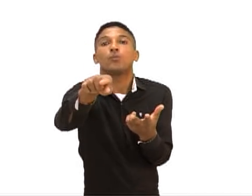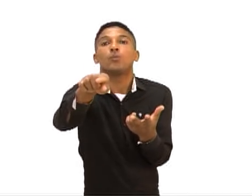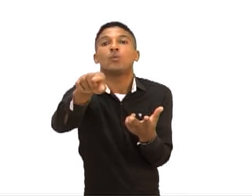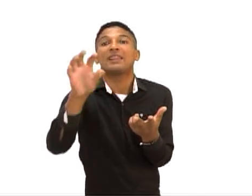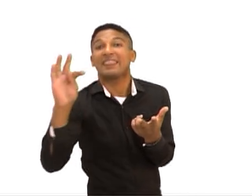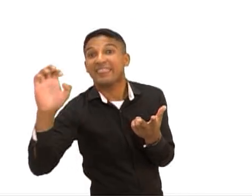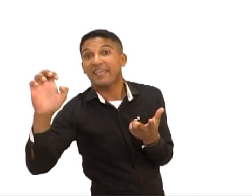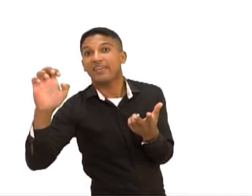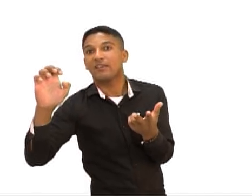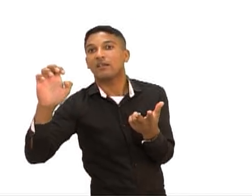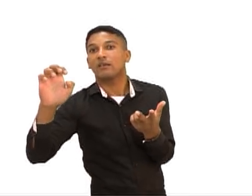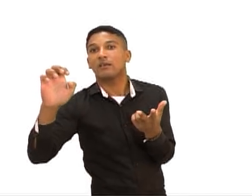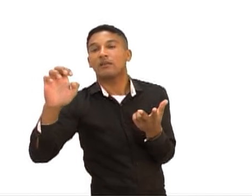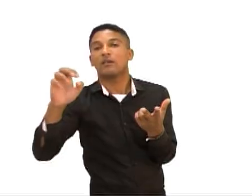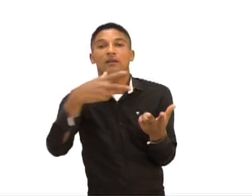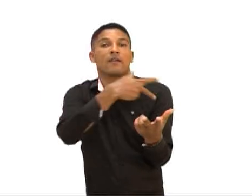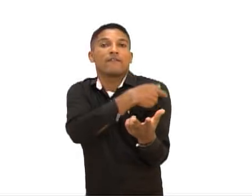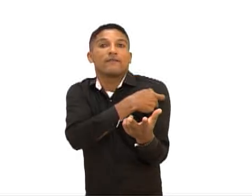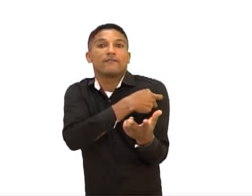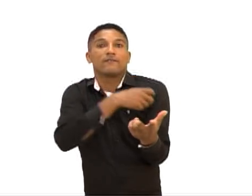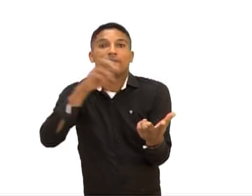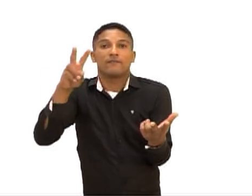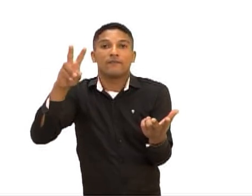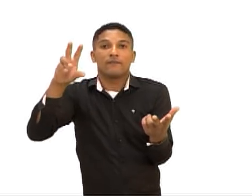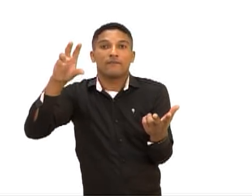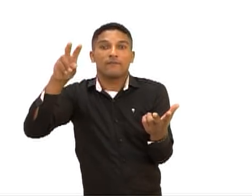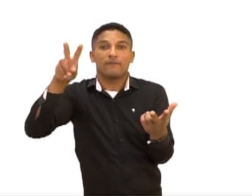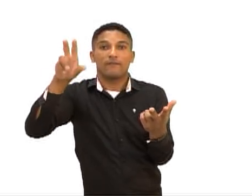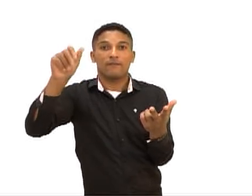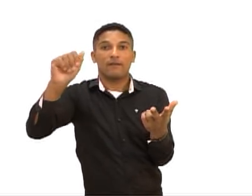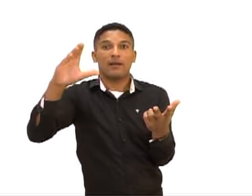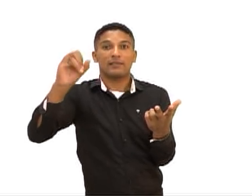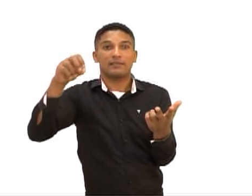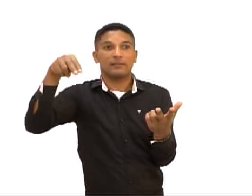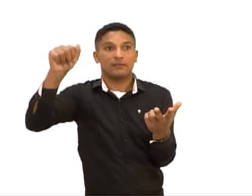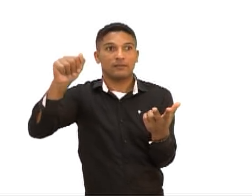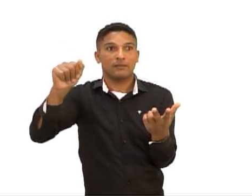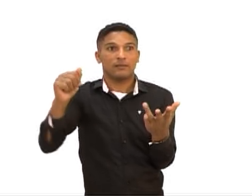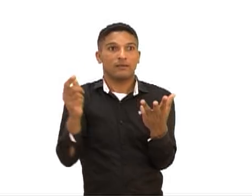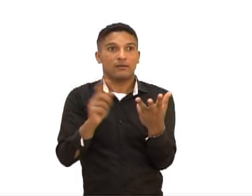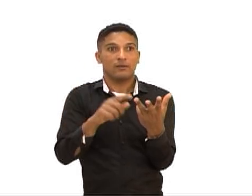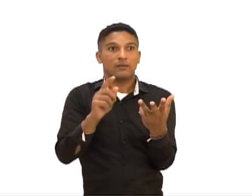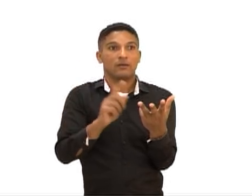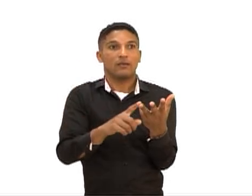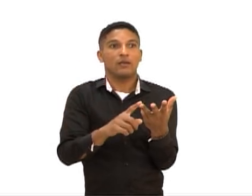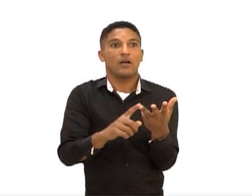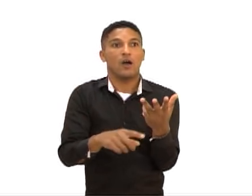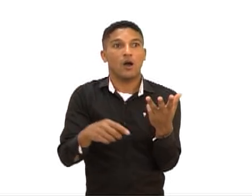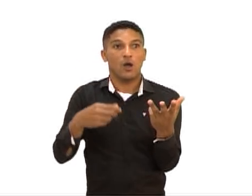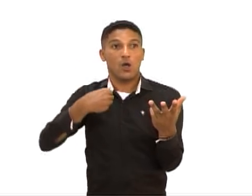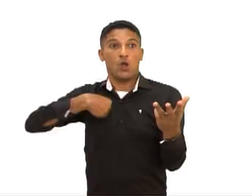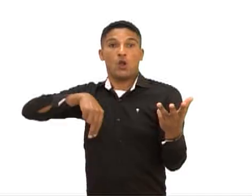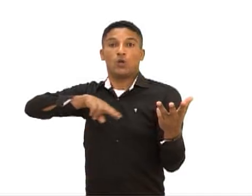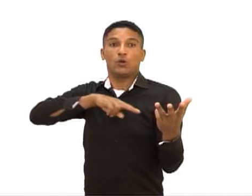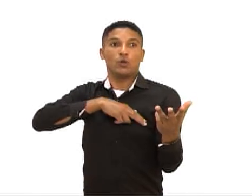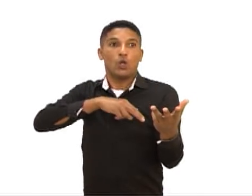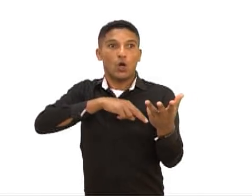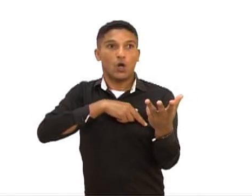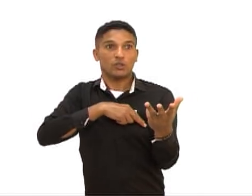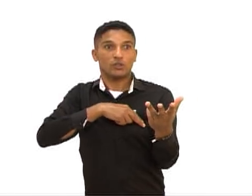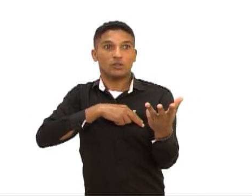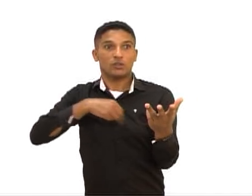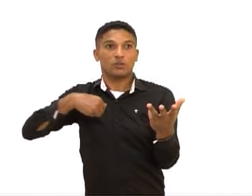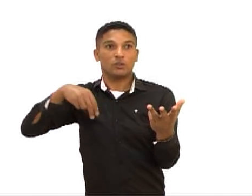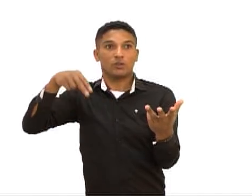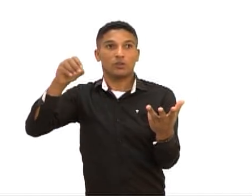se vacina. Nós nos vacinamos, vós vos vacinais e eles se vacinam. Observem, então, que para o tu